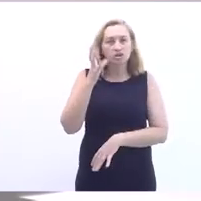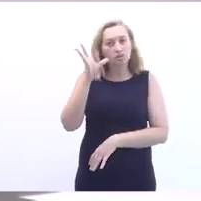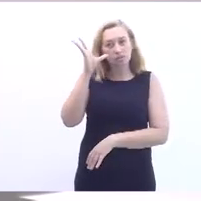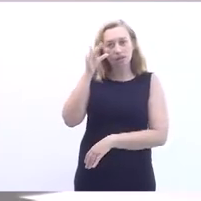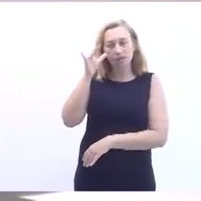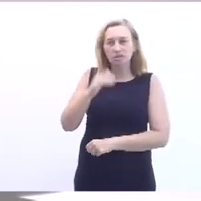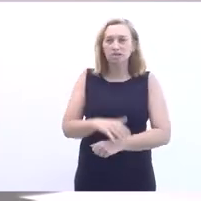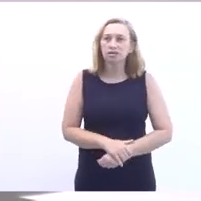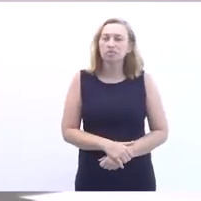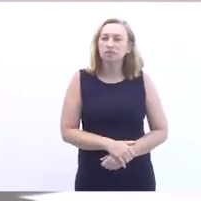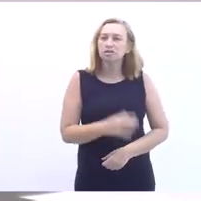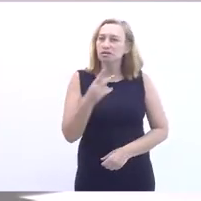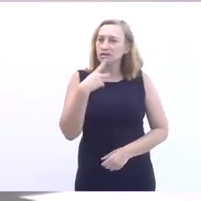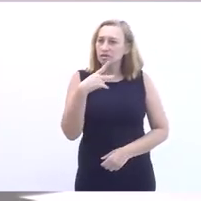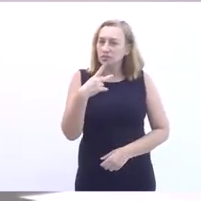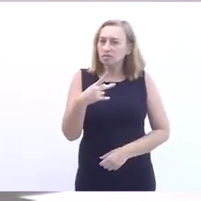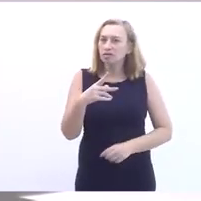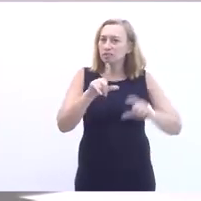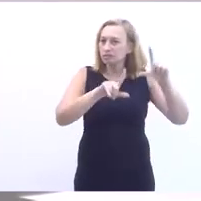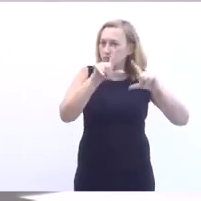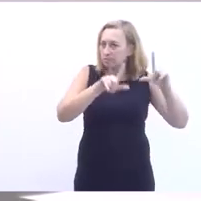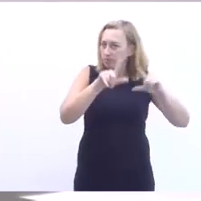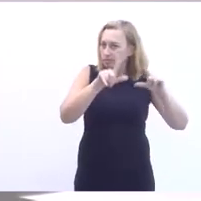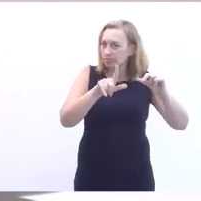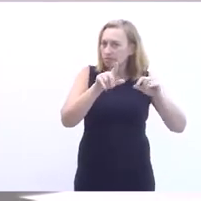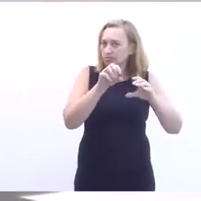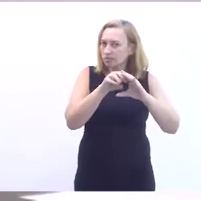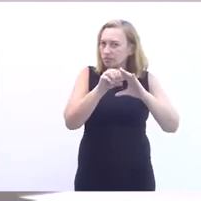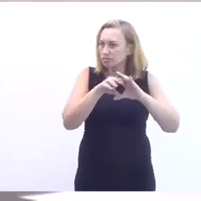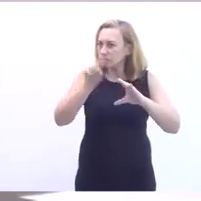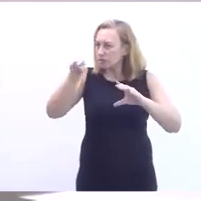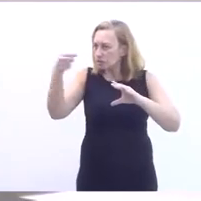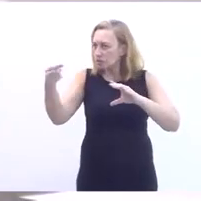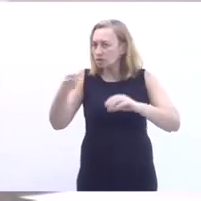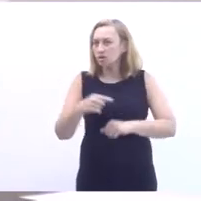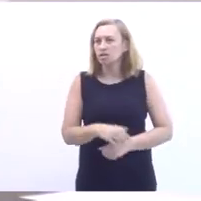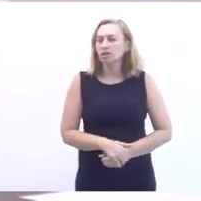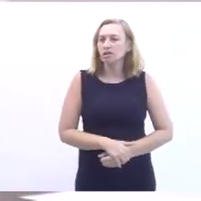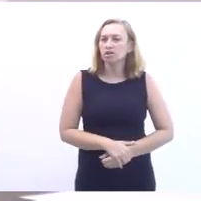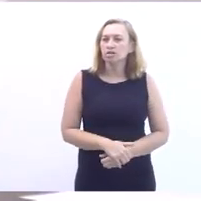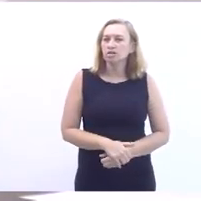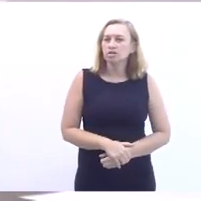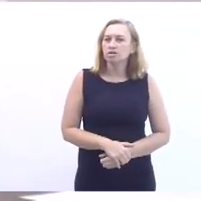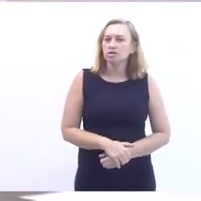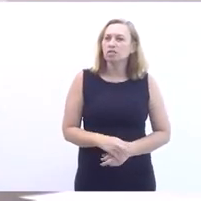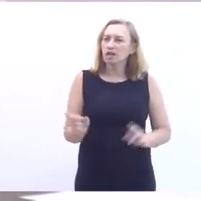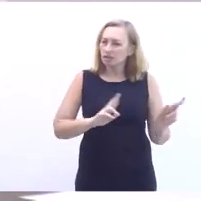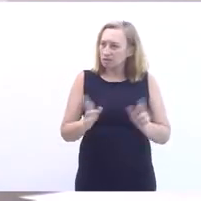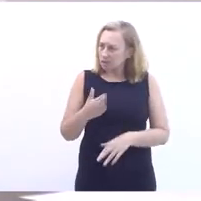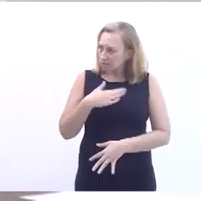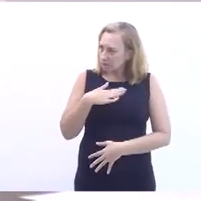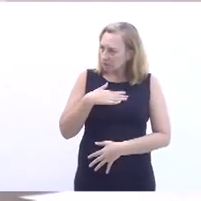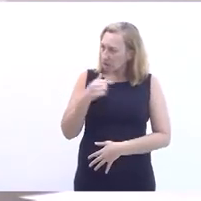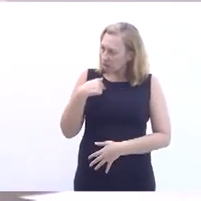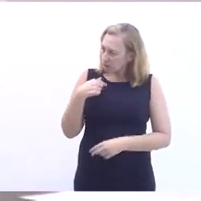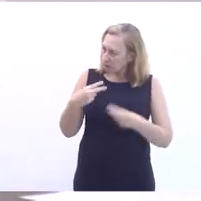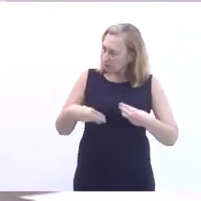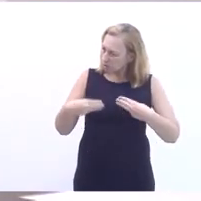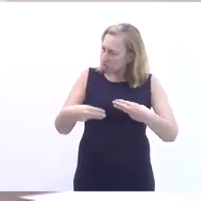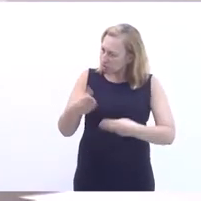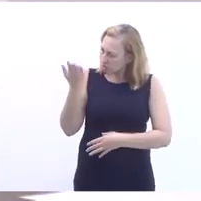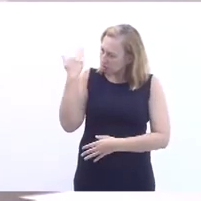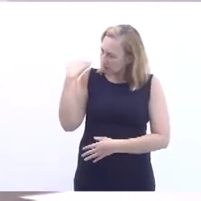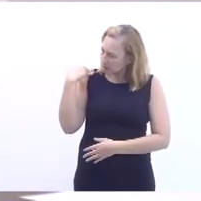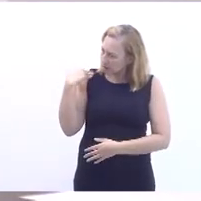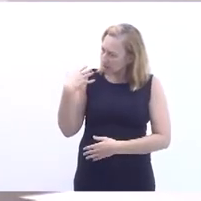interessante ele falou na TV na TV Globo em outras TVs 220 que o caso era em relação a mim que hora Ministro a